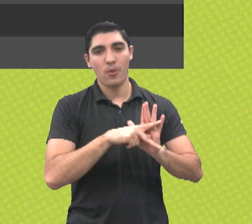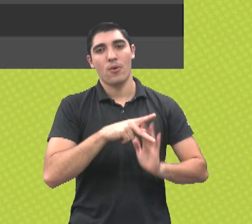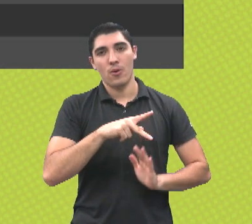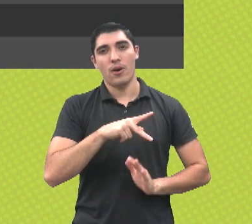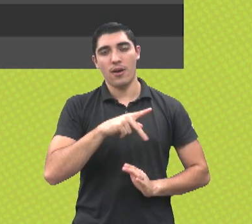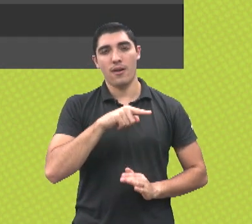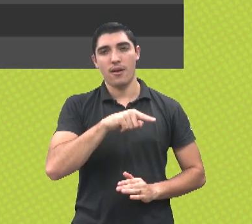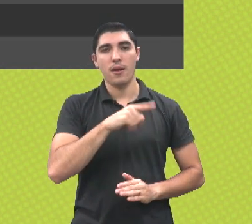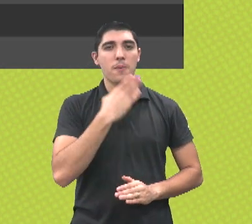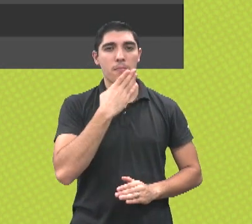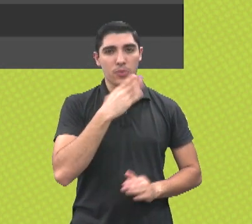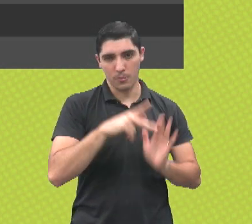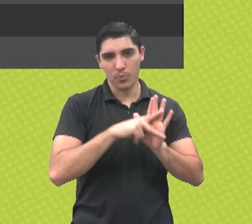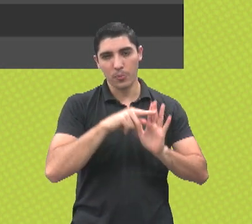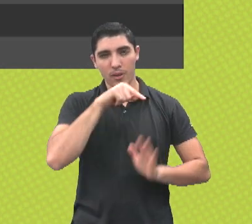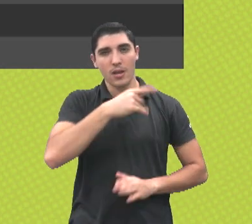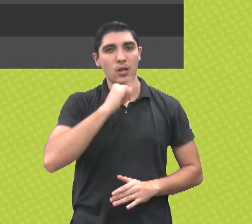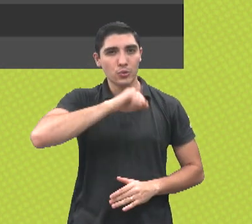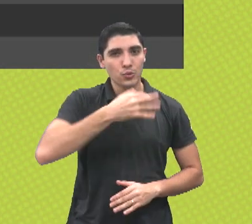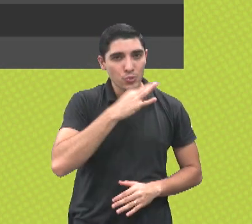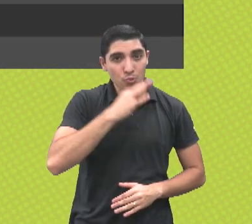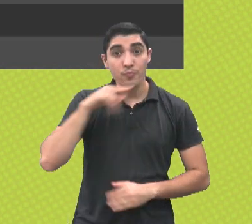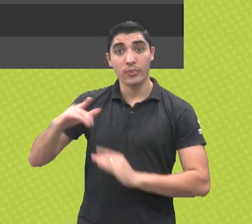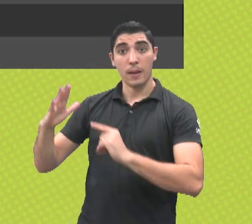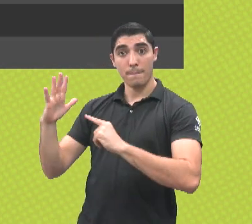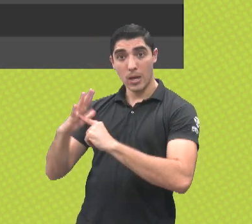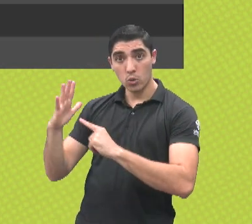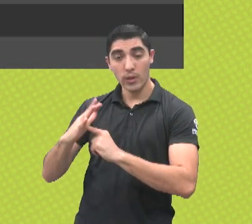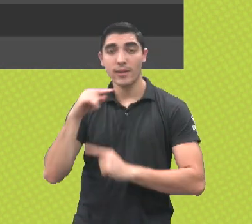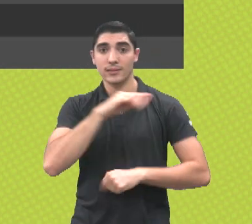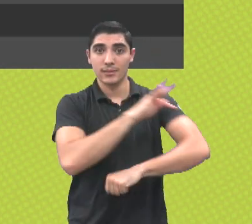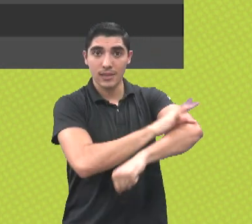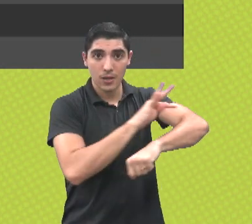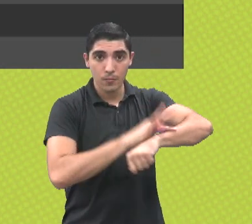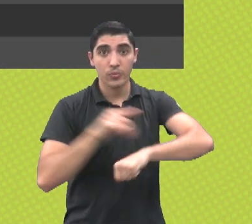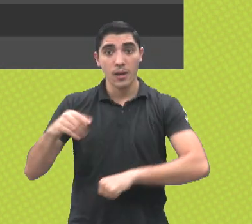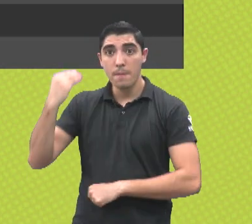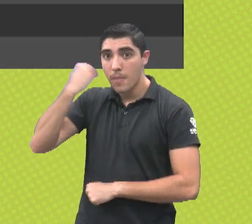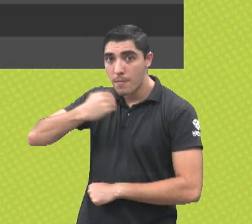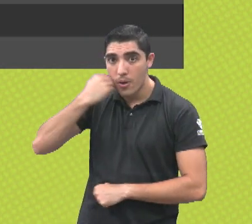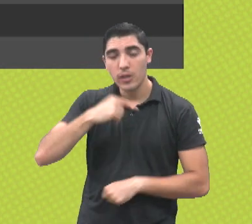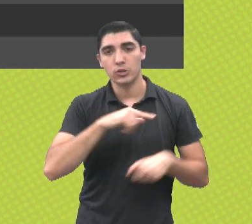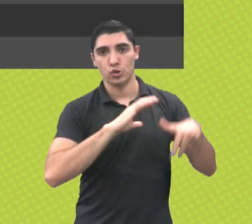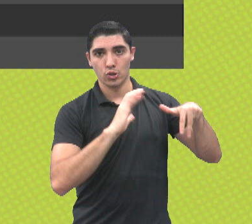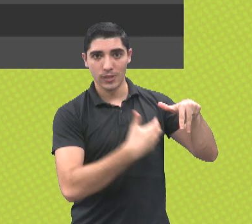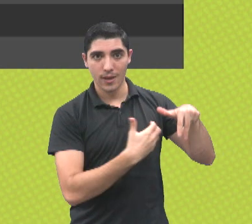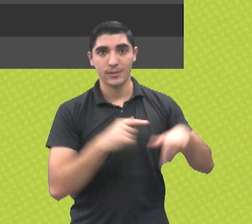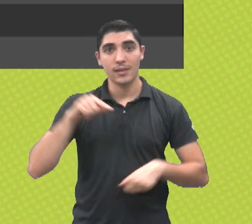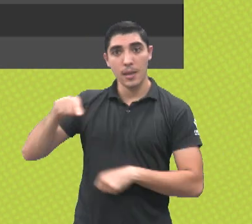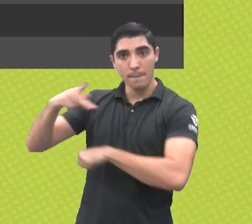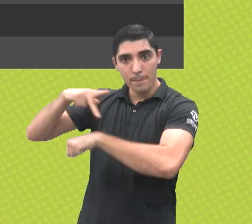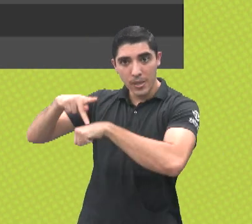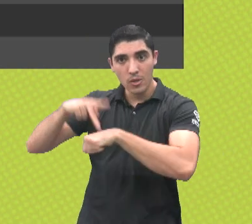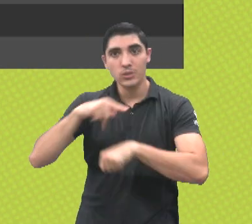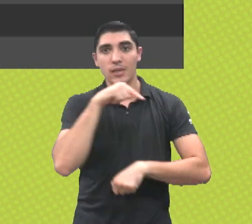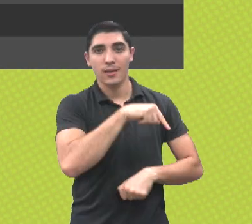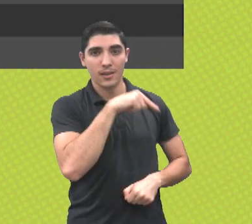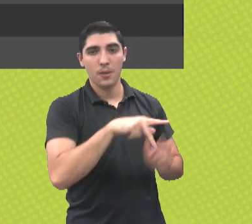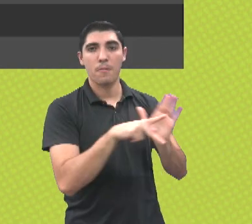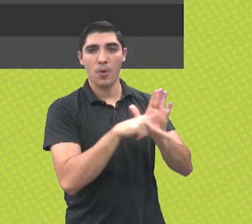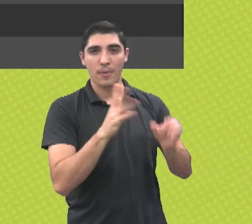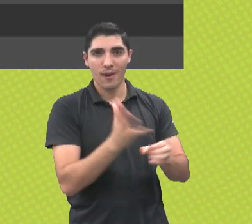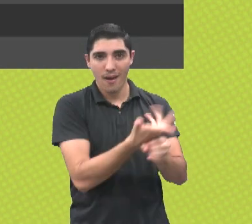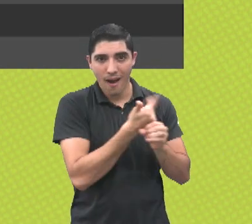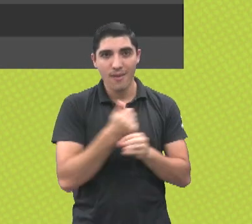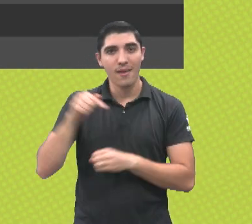Joseense. 7h30, Penapolense e Colorado de Caieiras, Inter de Bebedouro e Nacional já é às 20 horas, assim como Barretos e São Carlense, Audax e